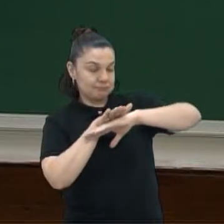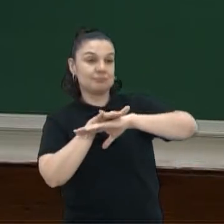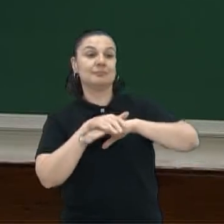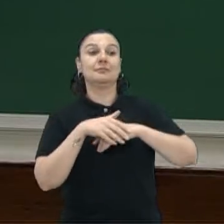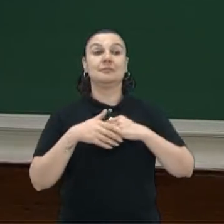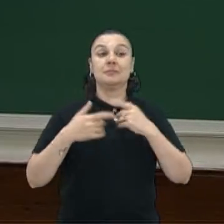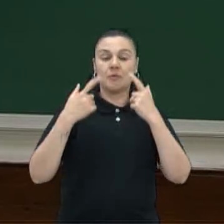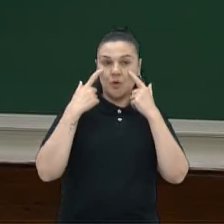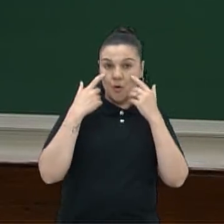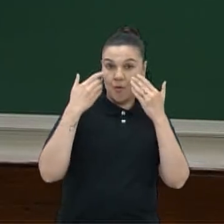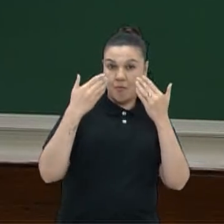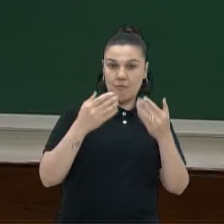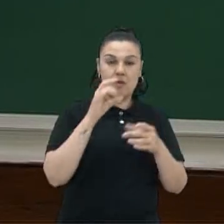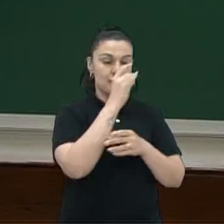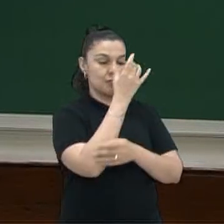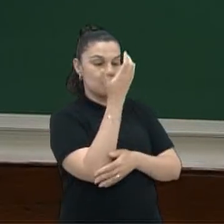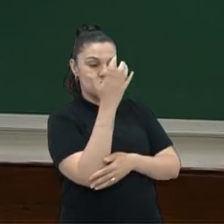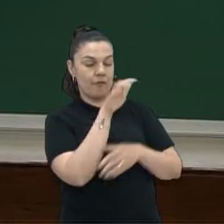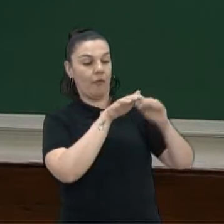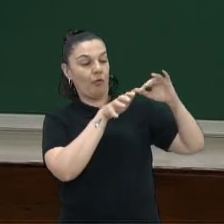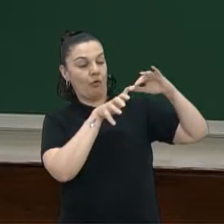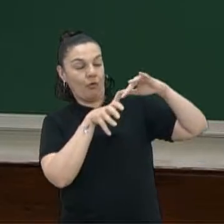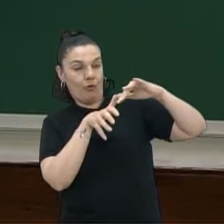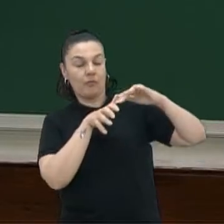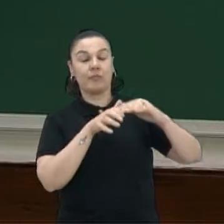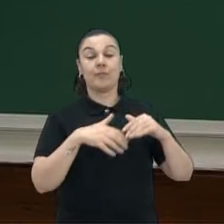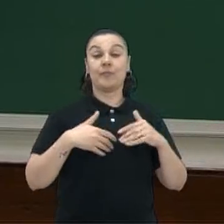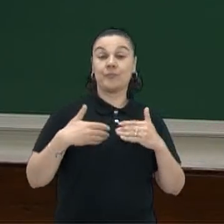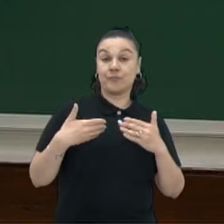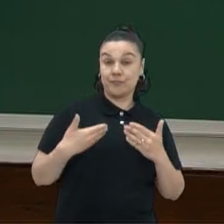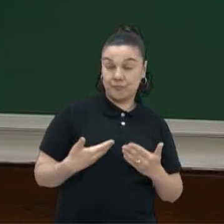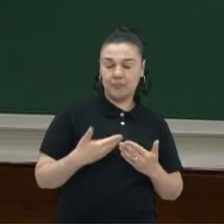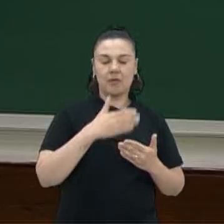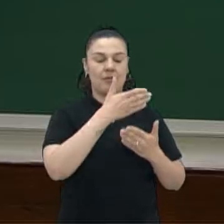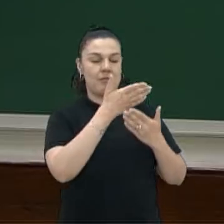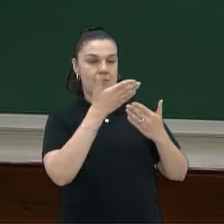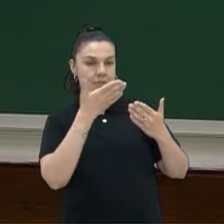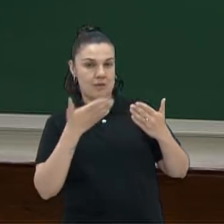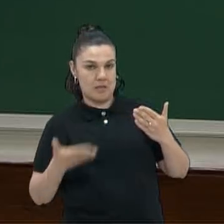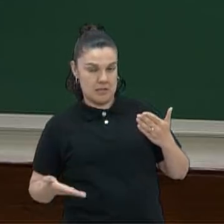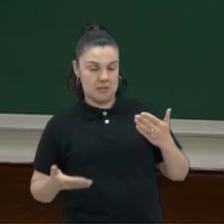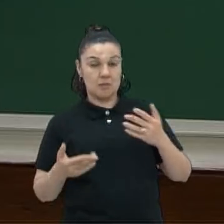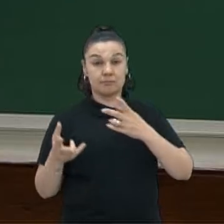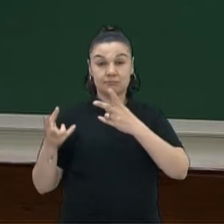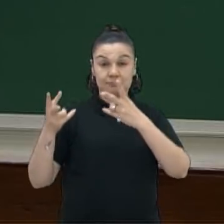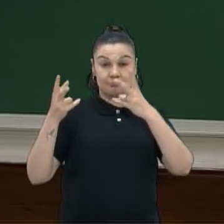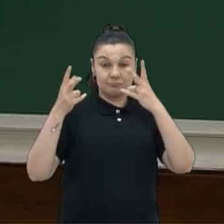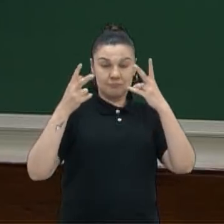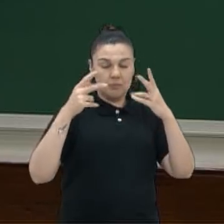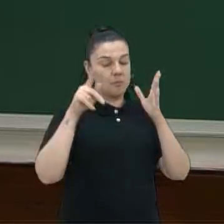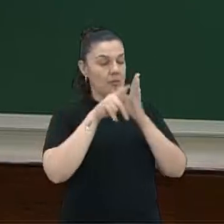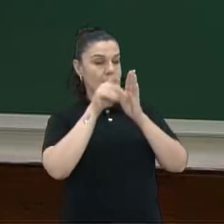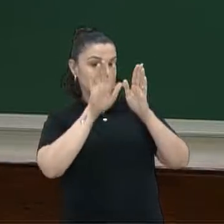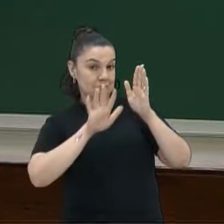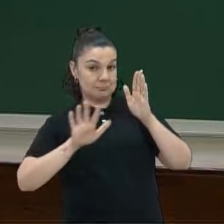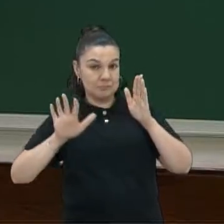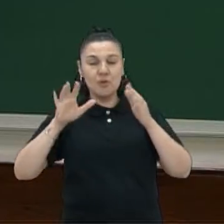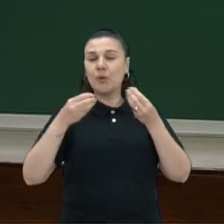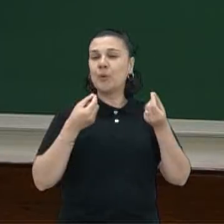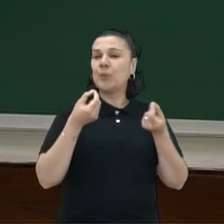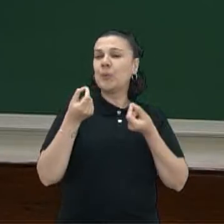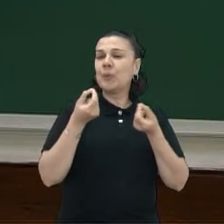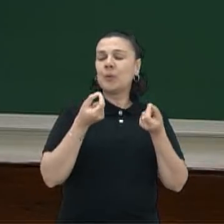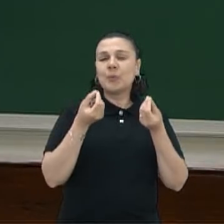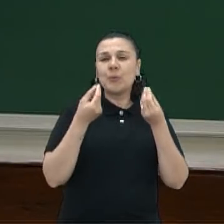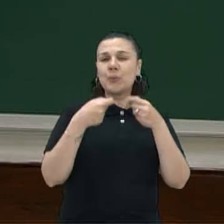deslizou, vegetação que está caindo, enfim. Esse é o aspecto geral dessa imagem. O que é que